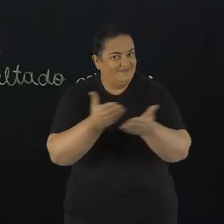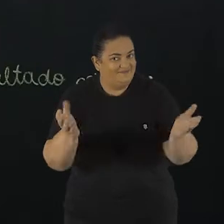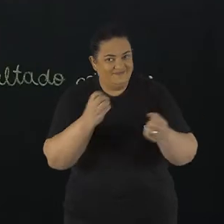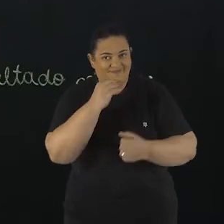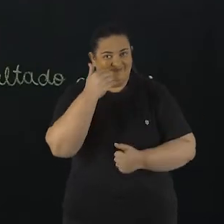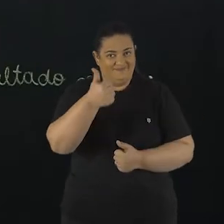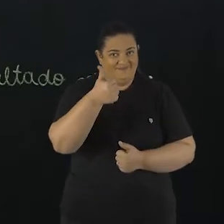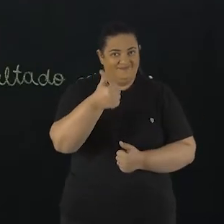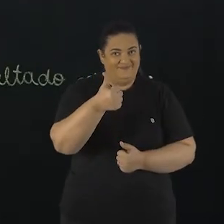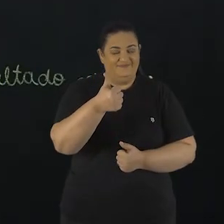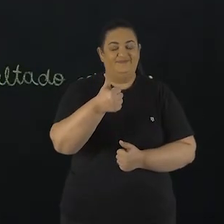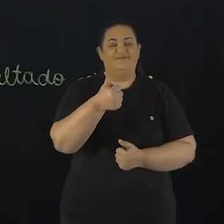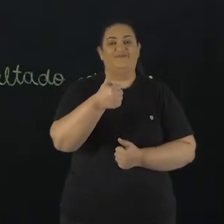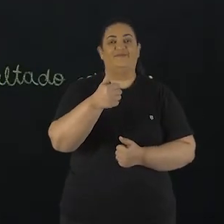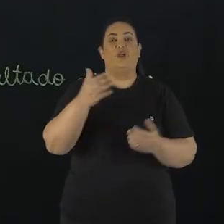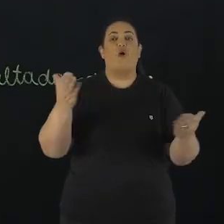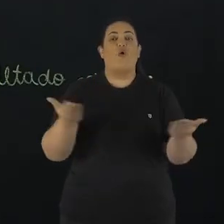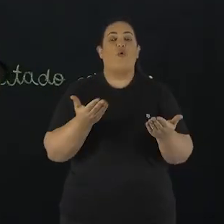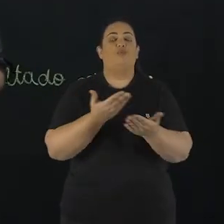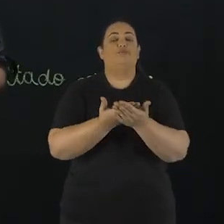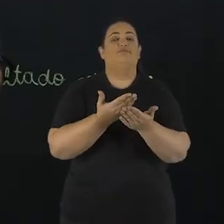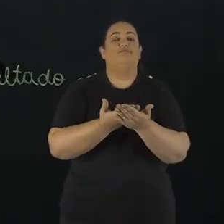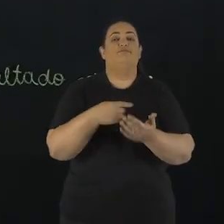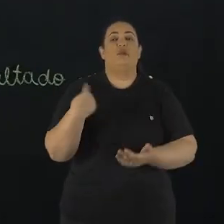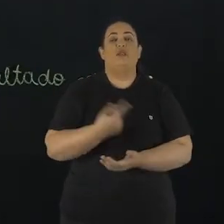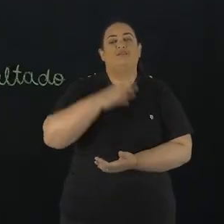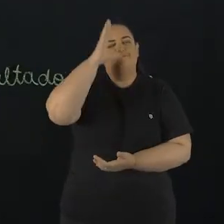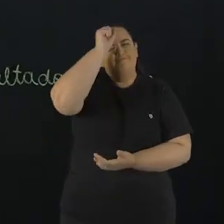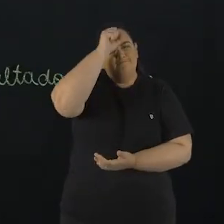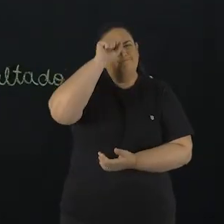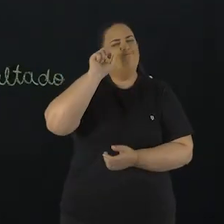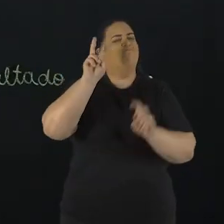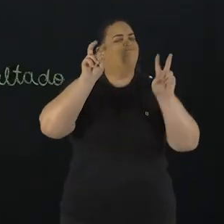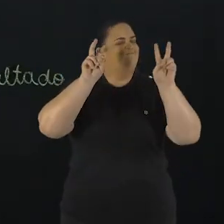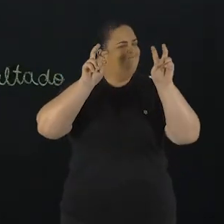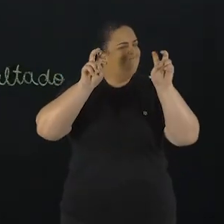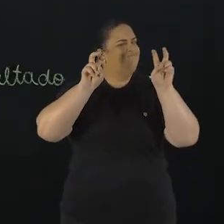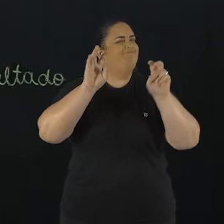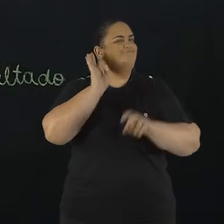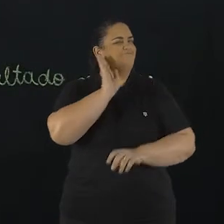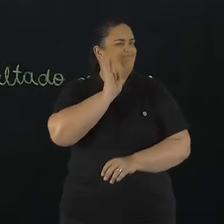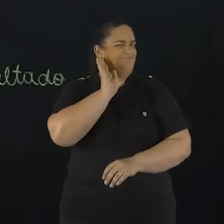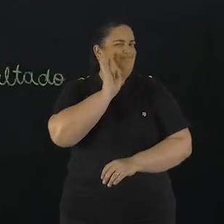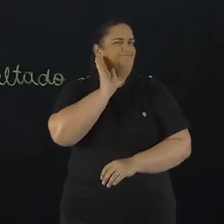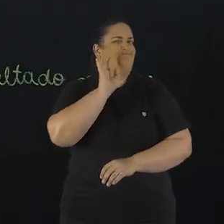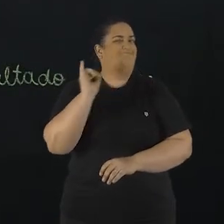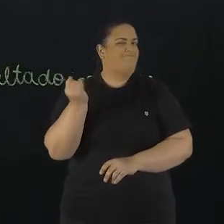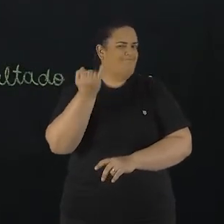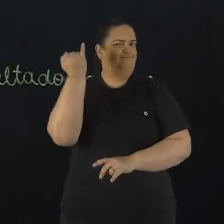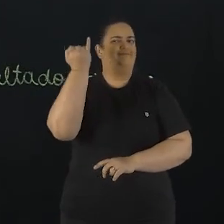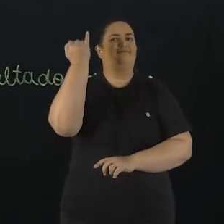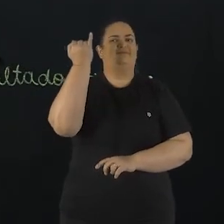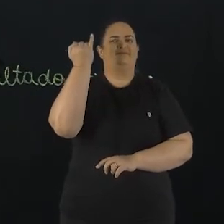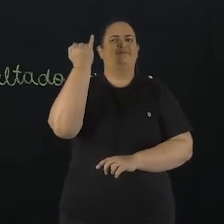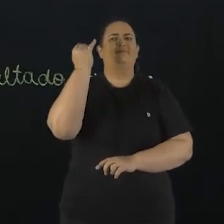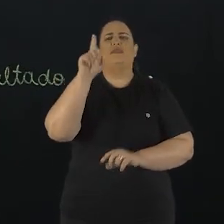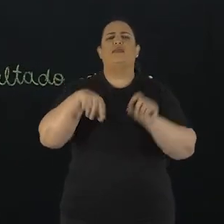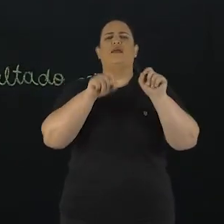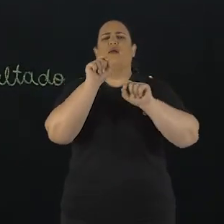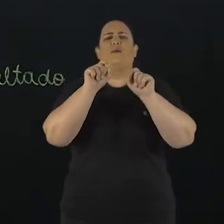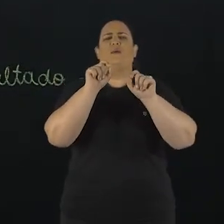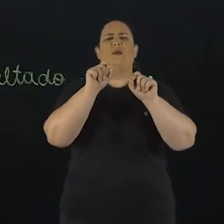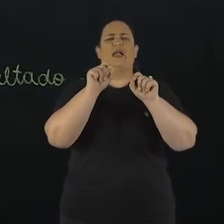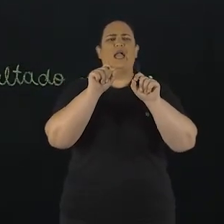Olá pessoal, tudo bem com vocês? Nesta nossa aula vamos aprender um assunto bem interessante e muito importante, onde ele